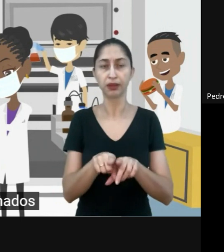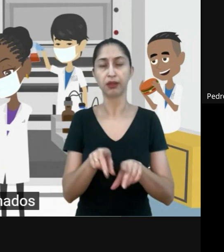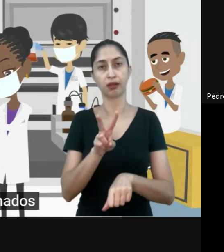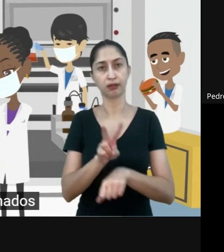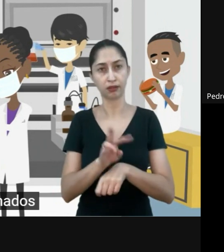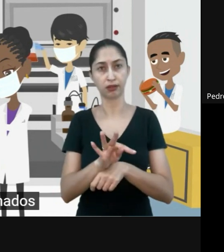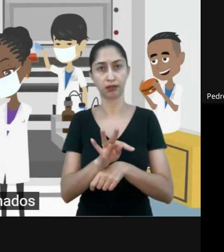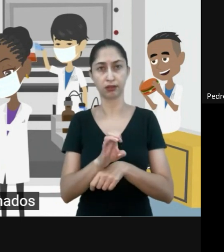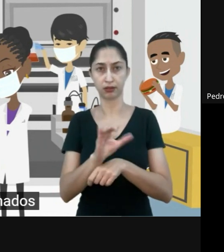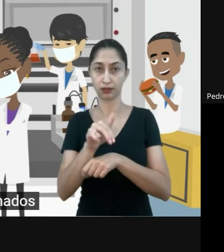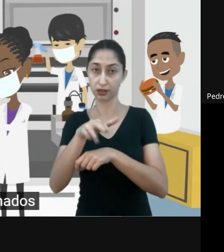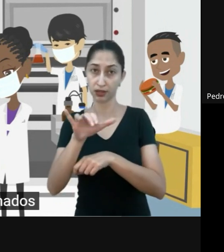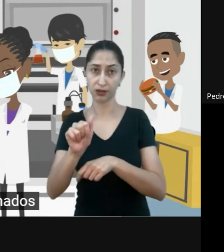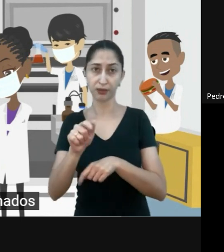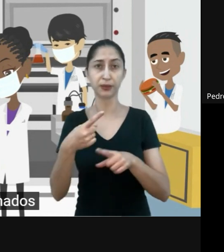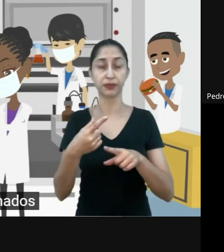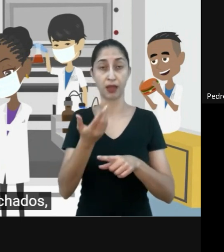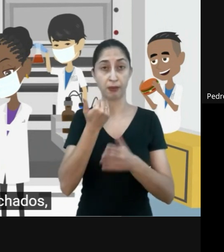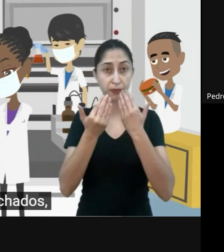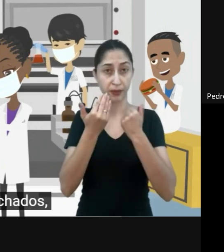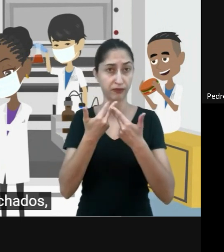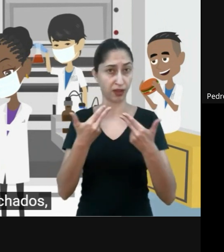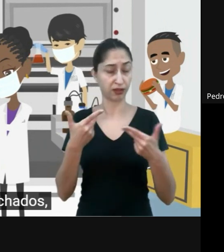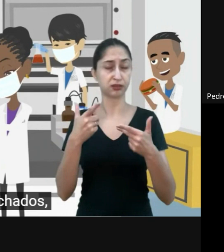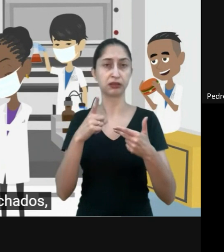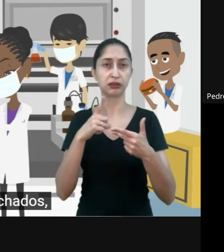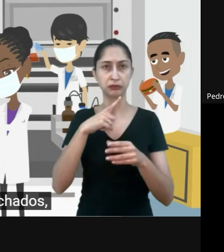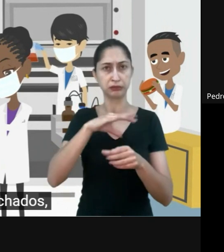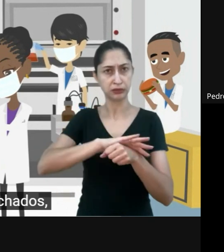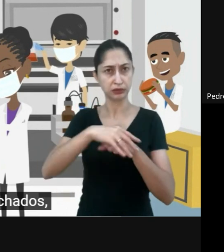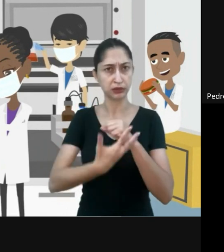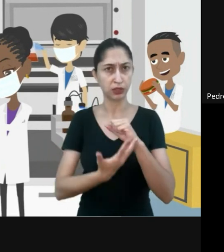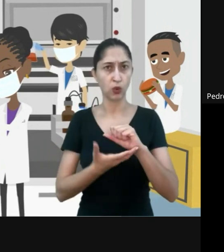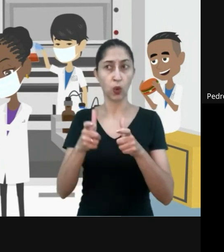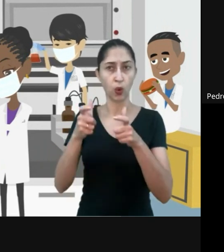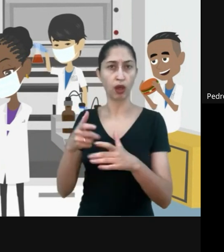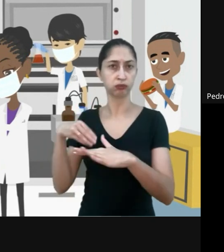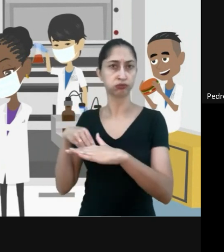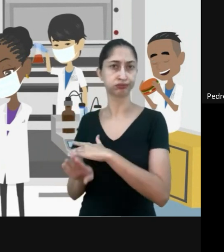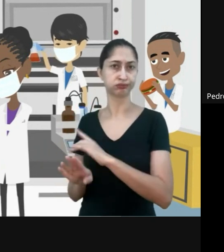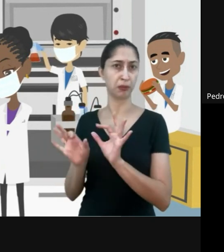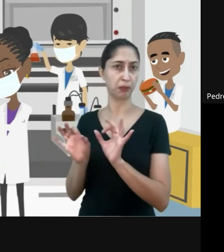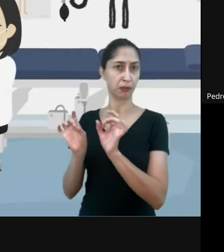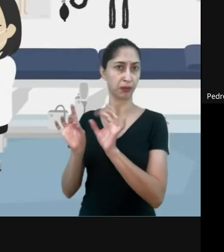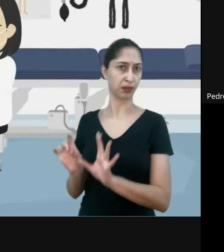Os alimentos deverão ser armazenados em embalagens hermeticamente fechados em local apropriado.